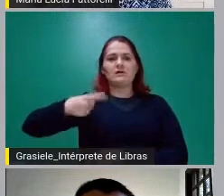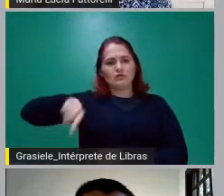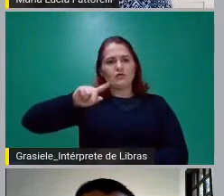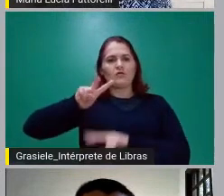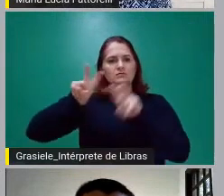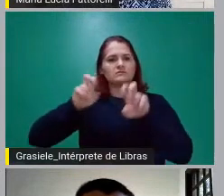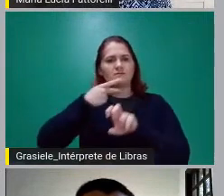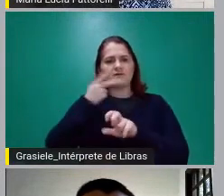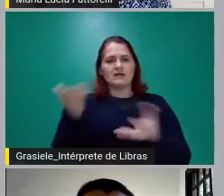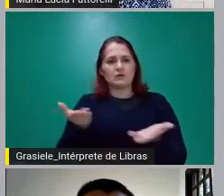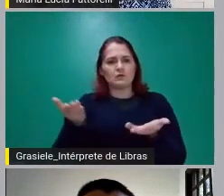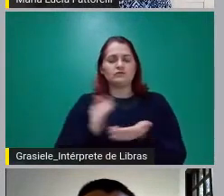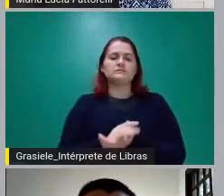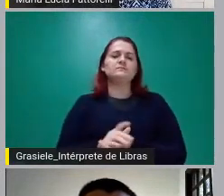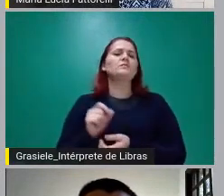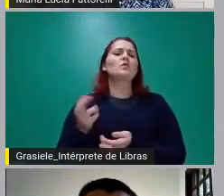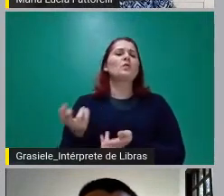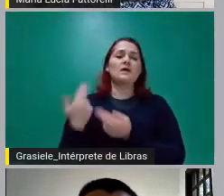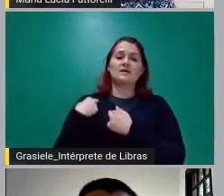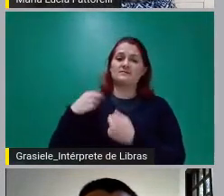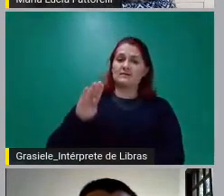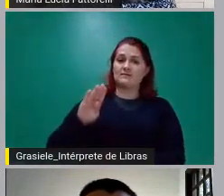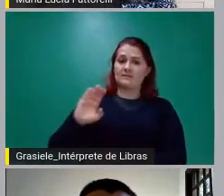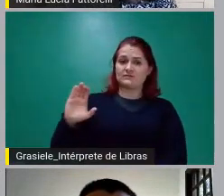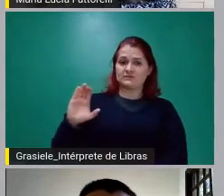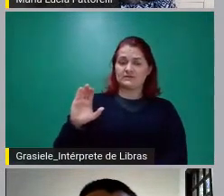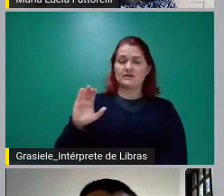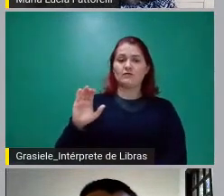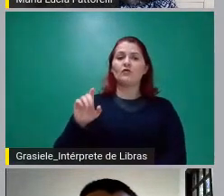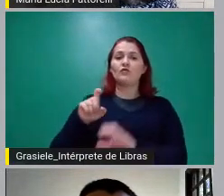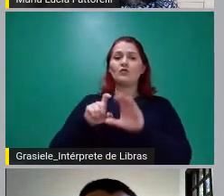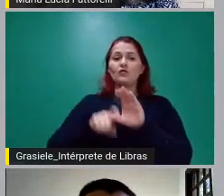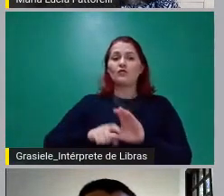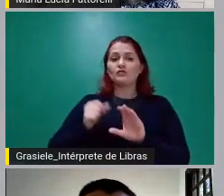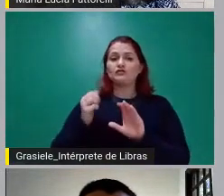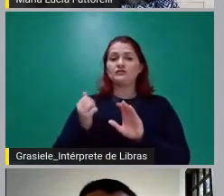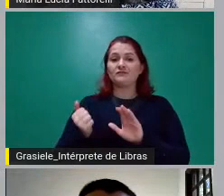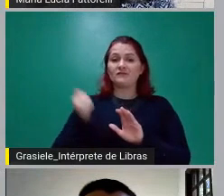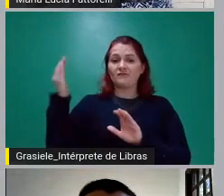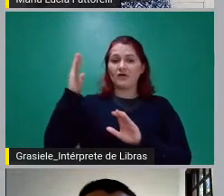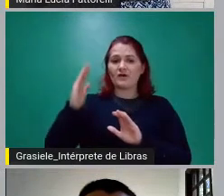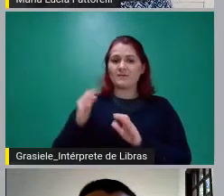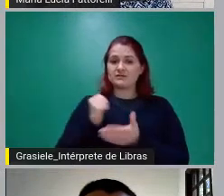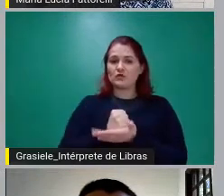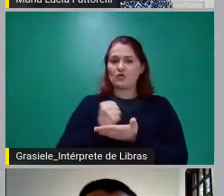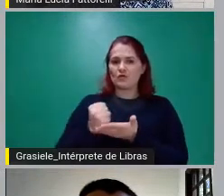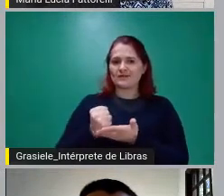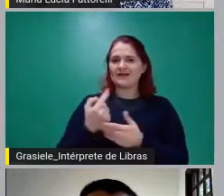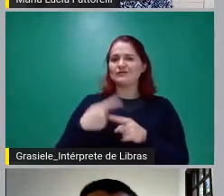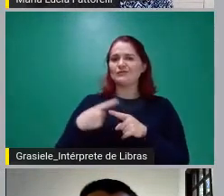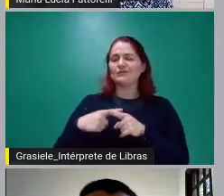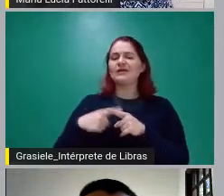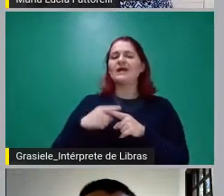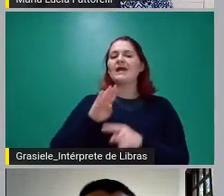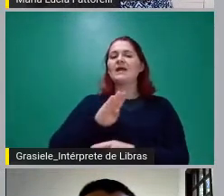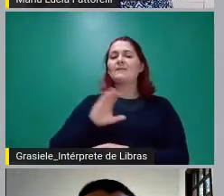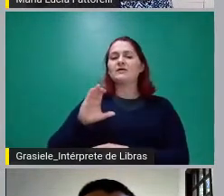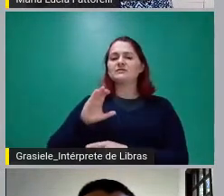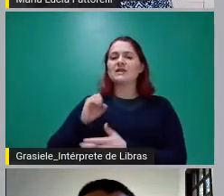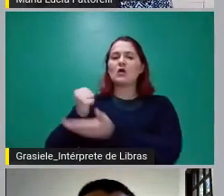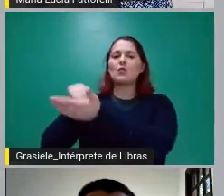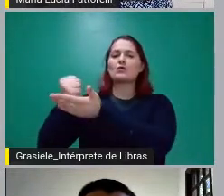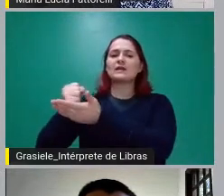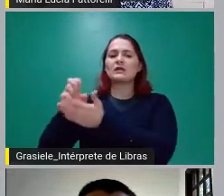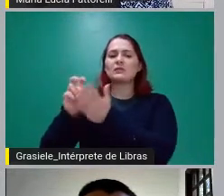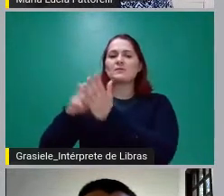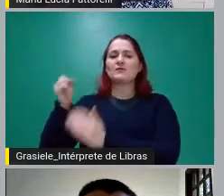do Banco Central nisso? A dívida externa contratual, que eram entre entes fixos, bancos privados internacionais e o Banco Central. Então, você tinha